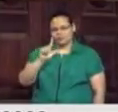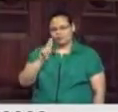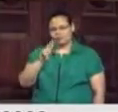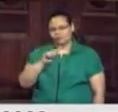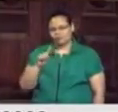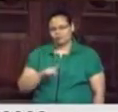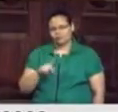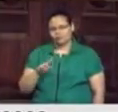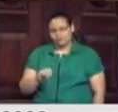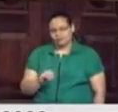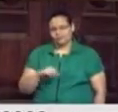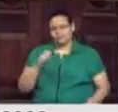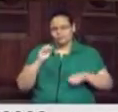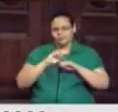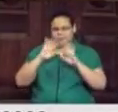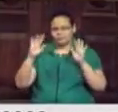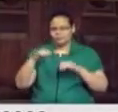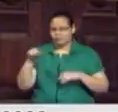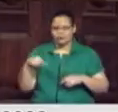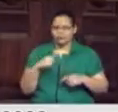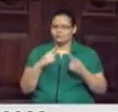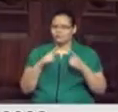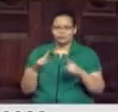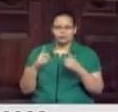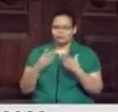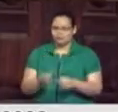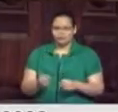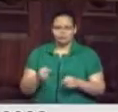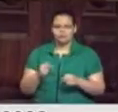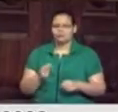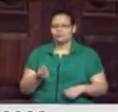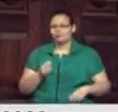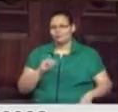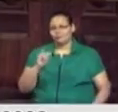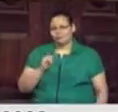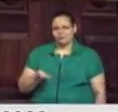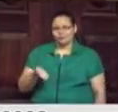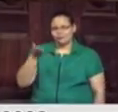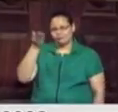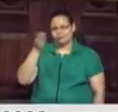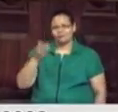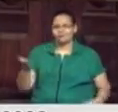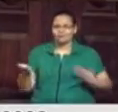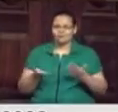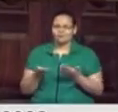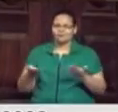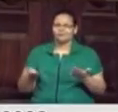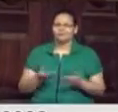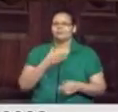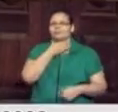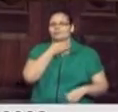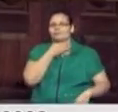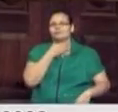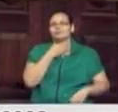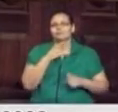muito clara: nós somos contra o aumento dos impostos, porque num ambiente recessivo, como que